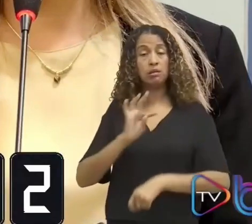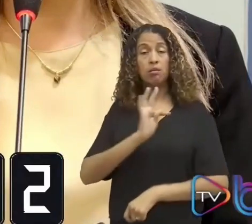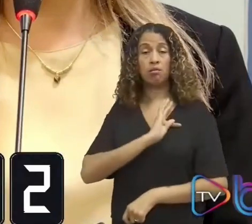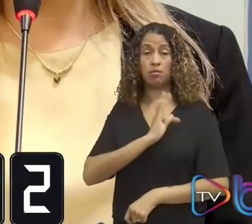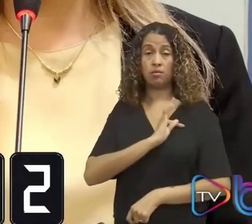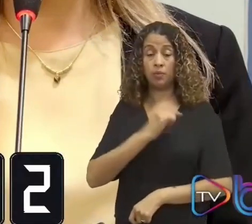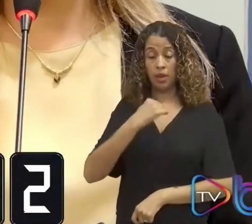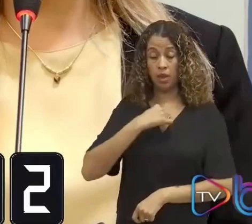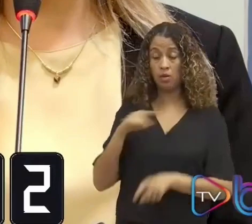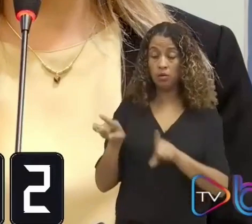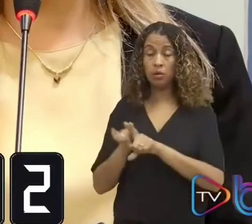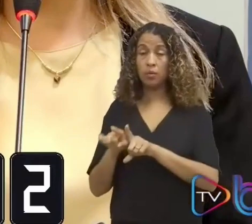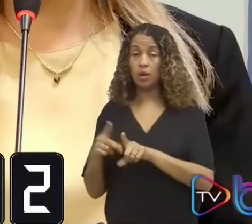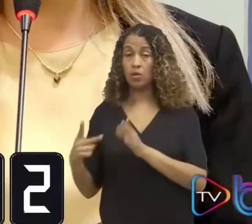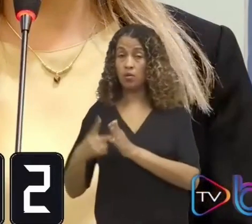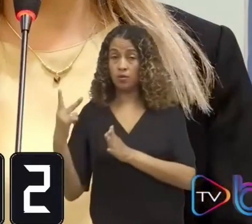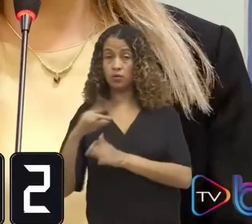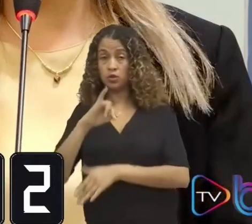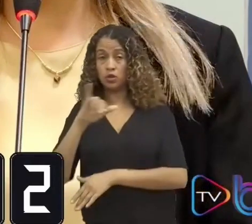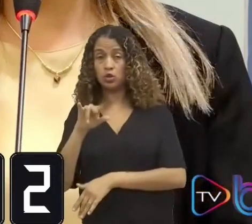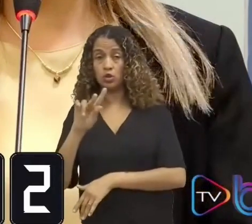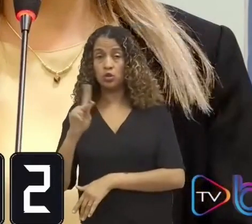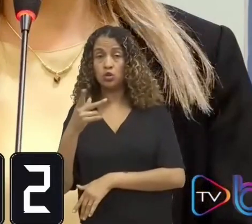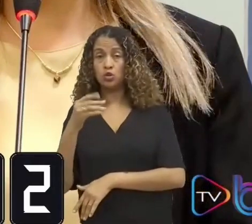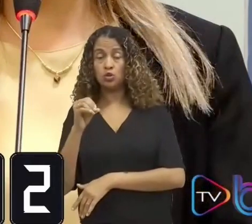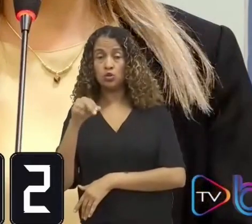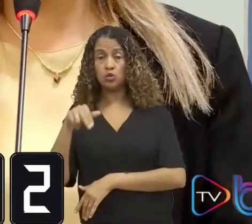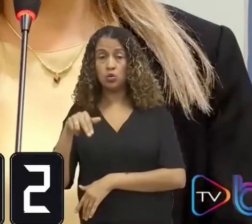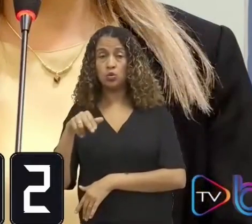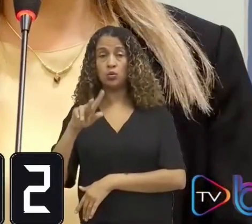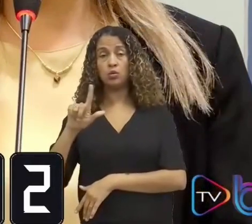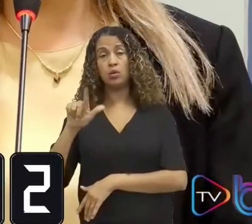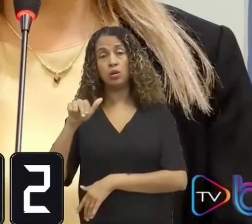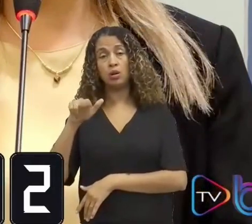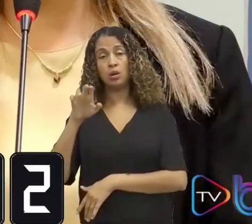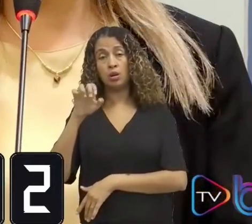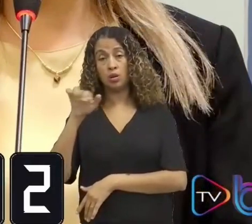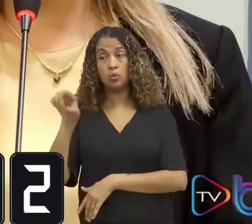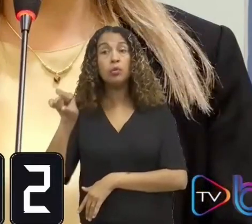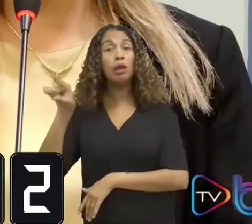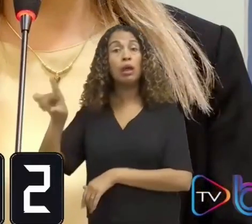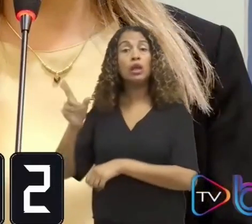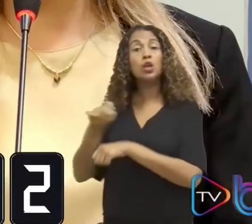meu vice, John Lennon. O John Lennon é formado em administração pública e tem mestrado em